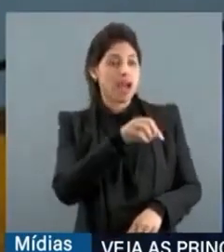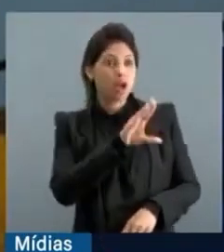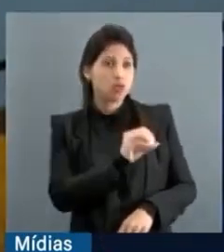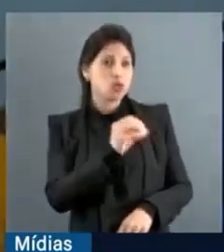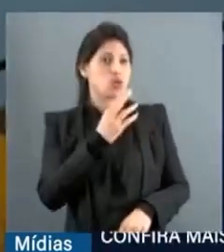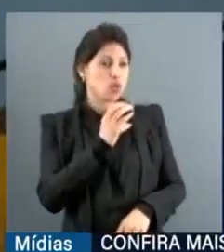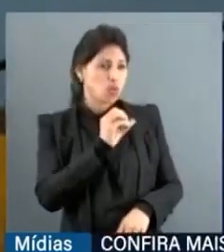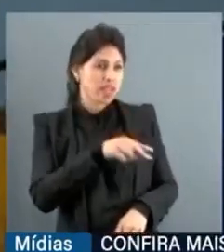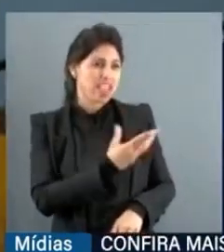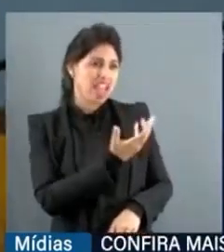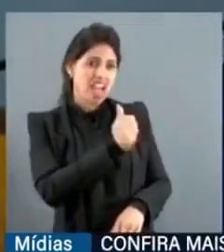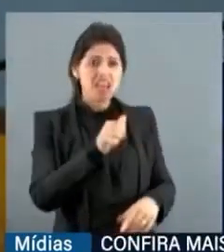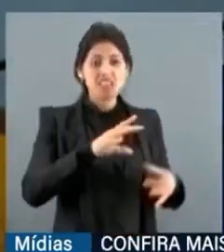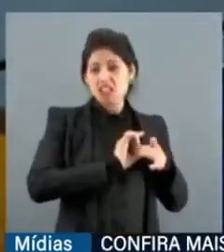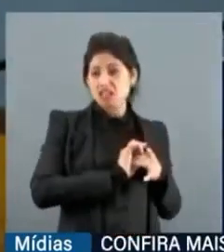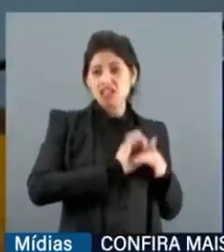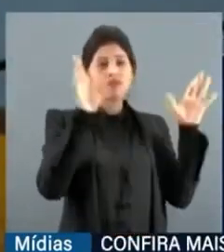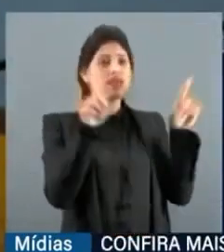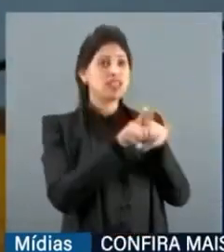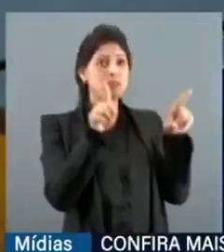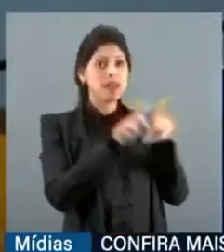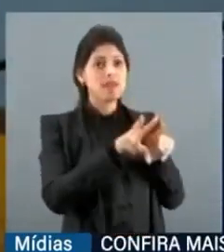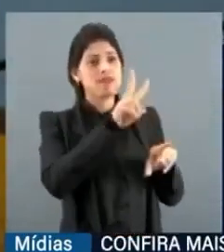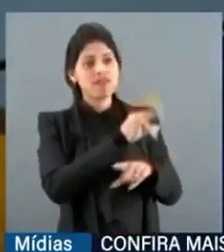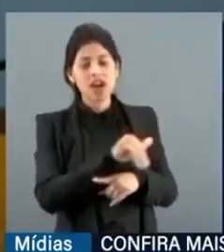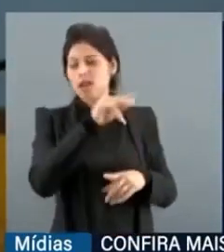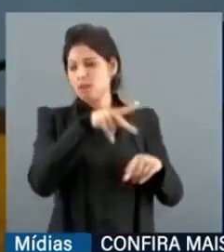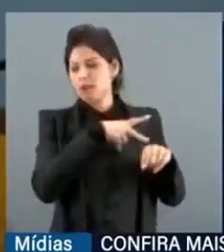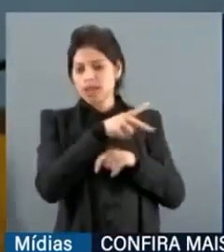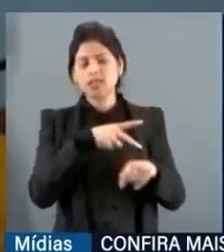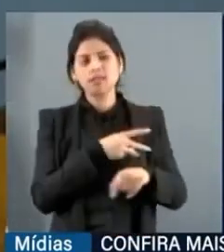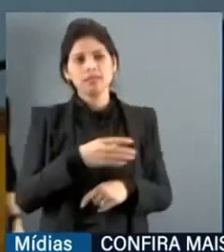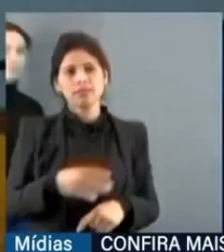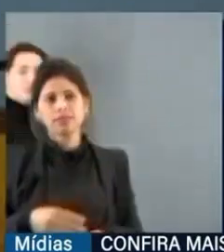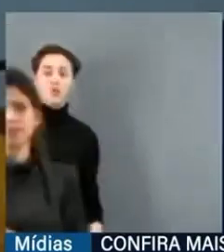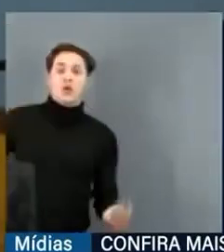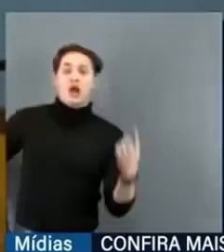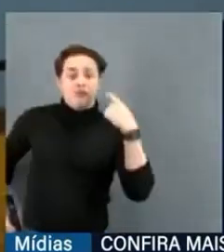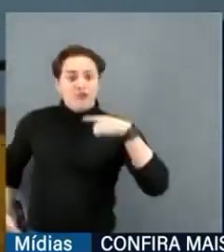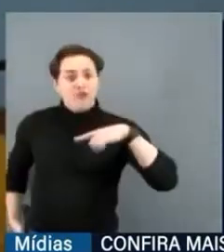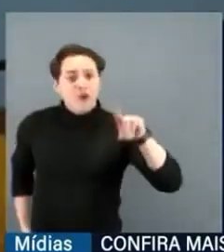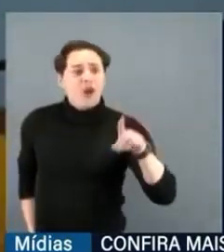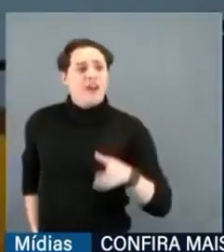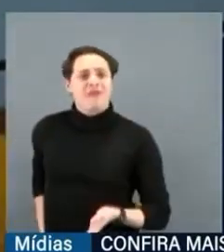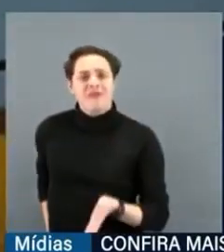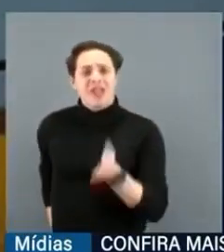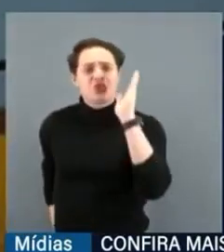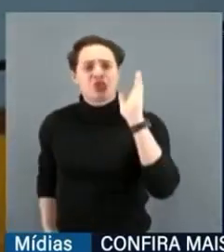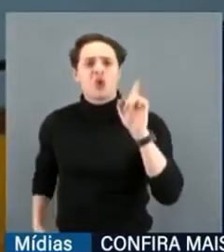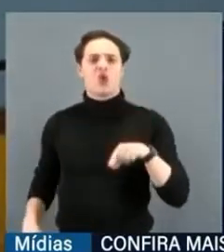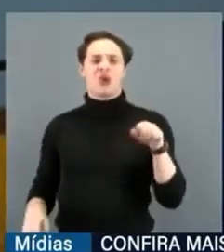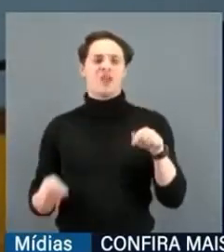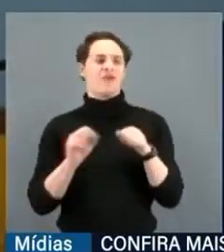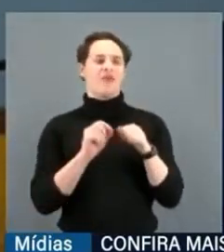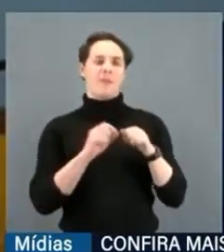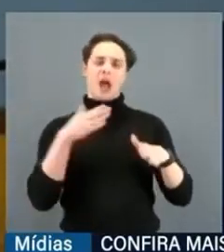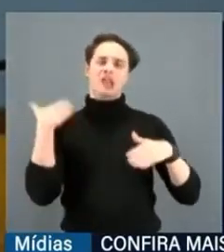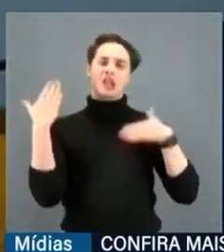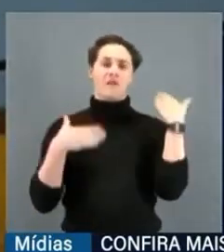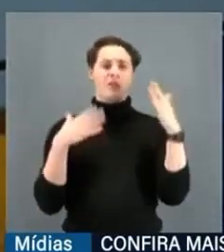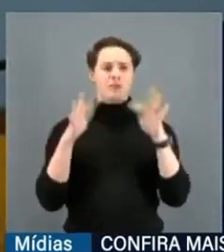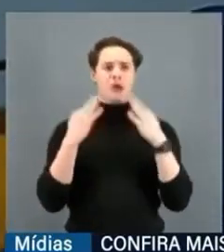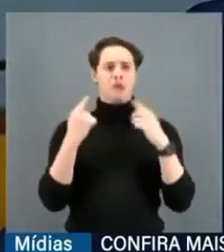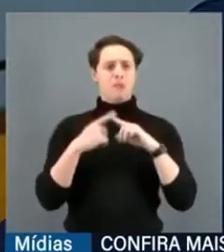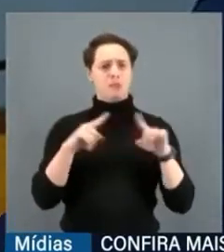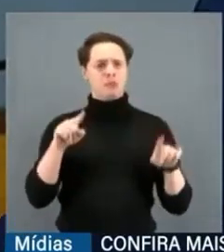dando entrevista, levou a família para Dubai para gastar dinheiro público. Esse está solto, mas você está preso pela questão da vacina.